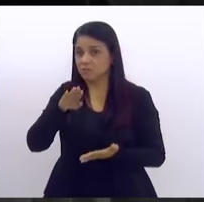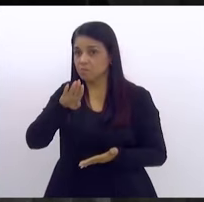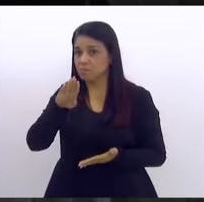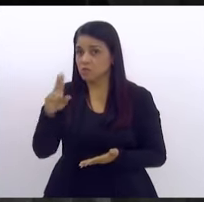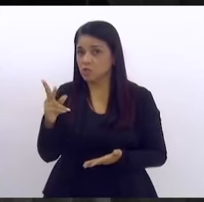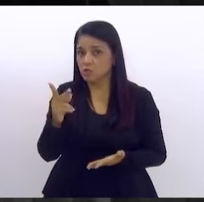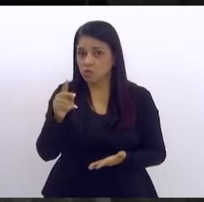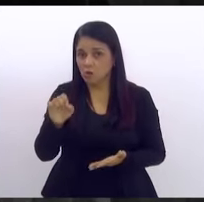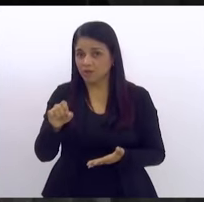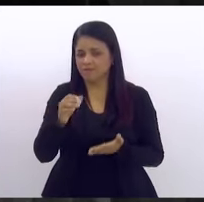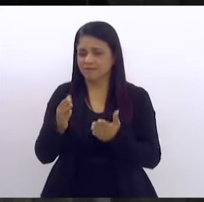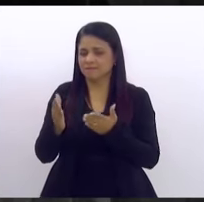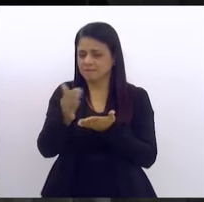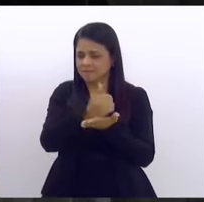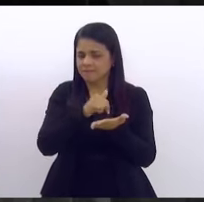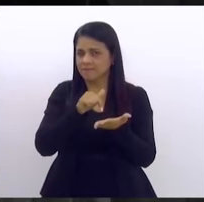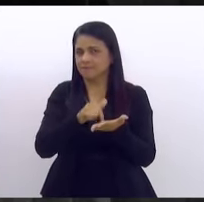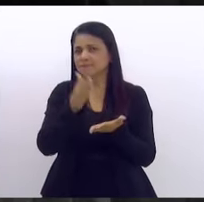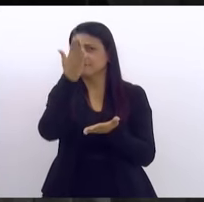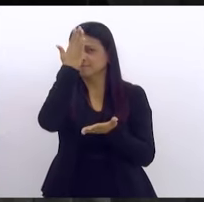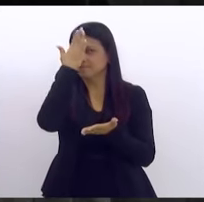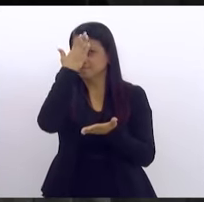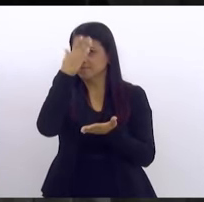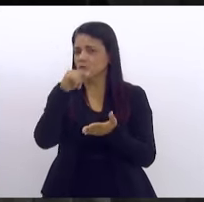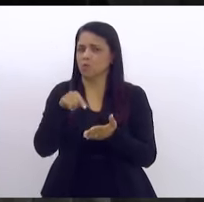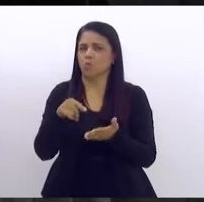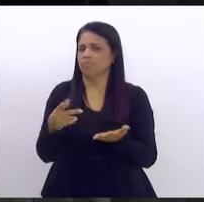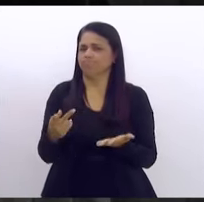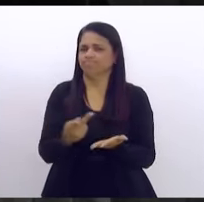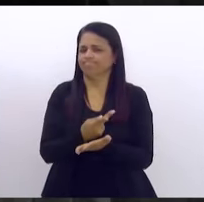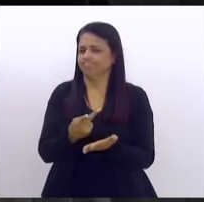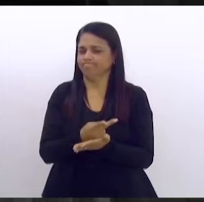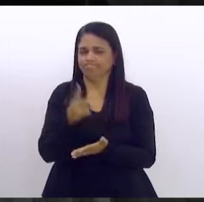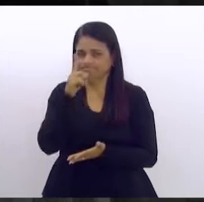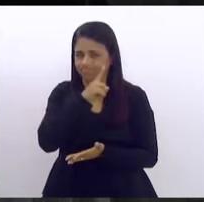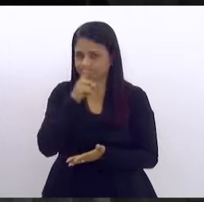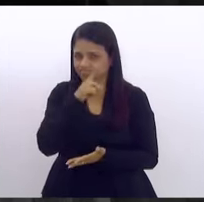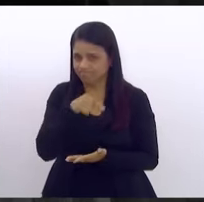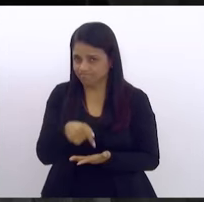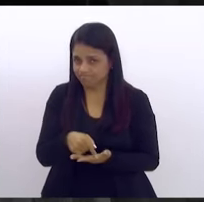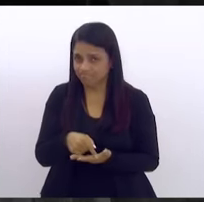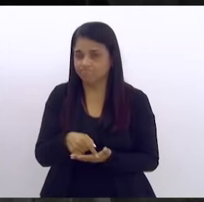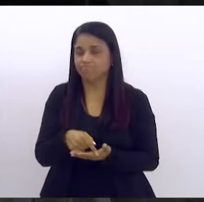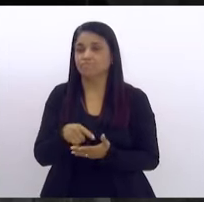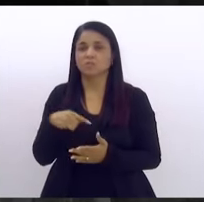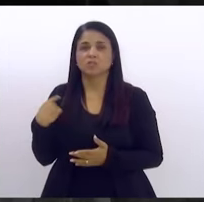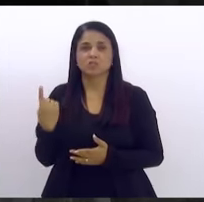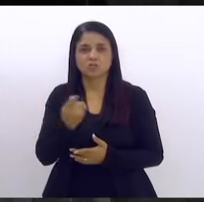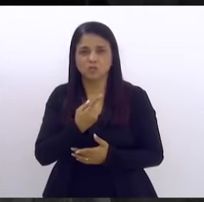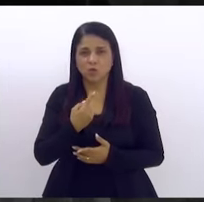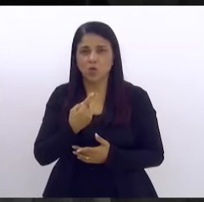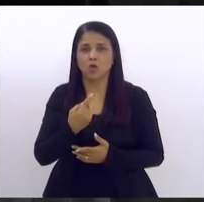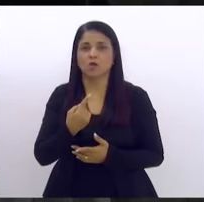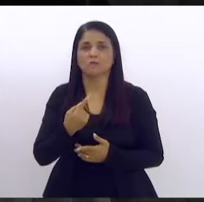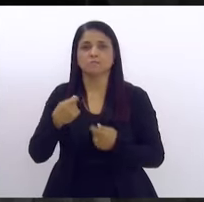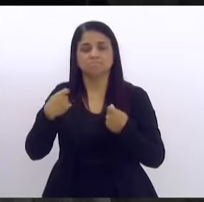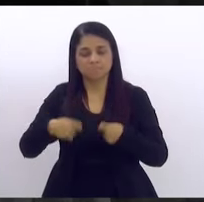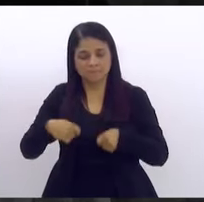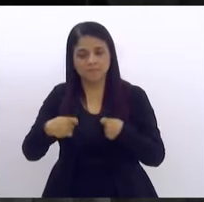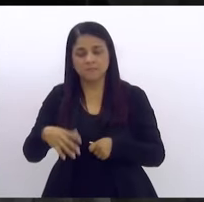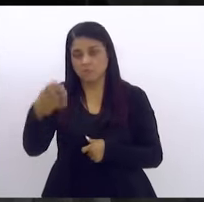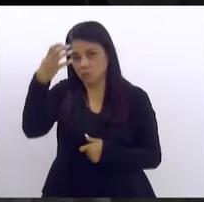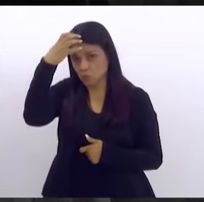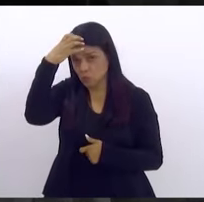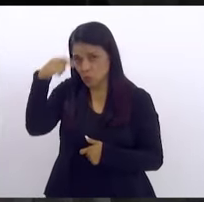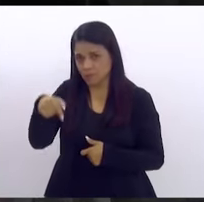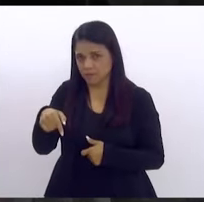uma receita sabidamente que não aconteceria. Então acho que todos nós temos que fazer a nossa meia-culpa,